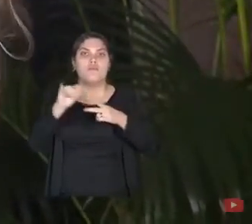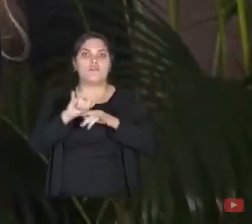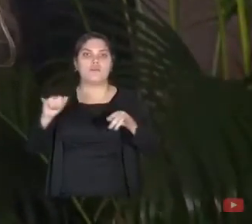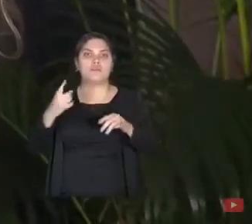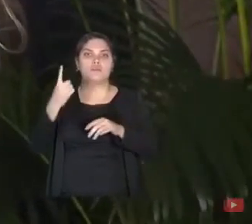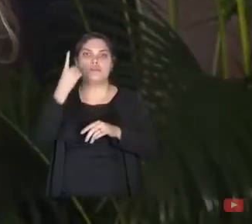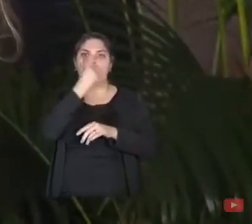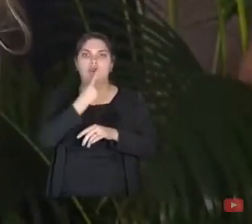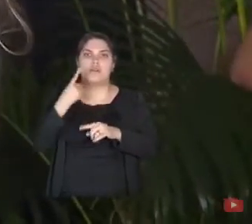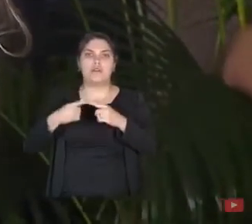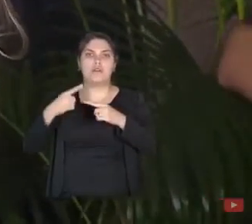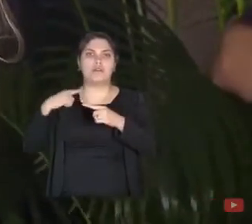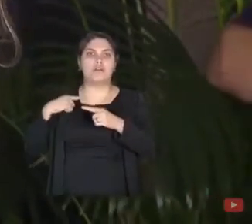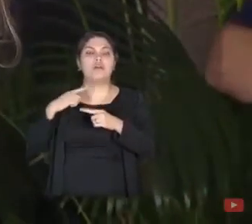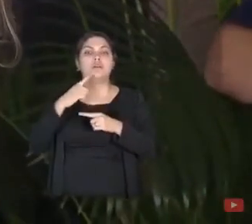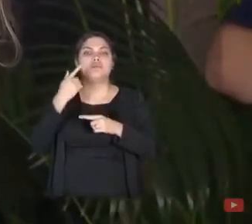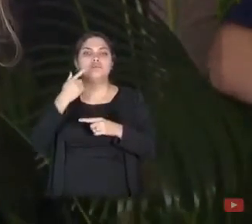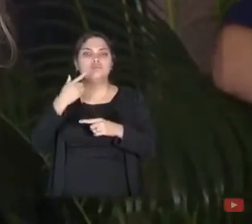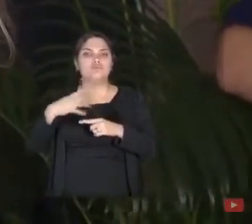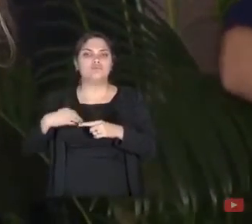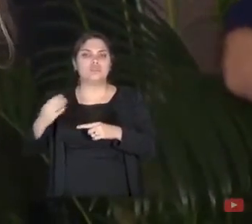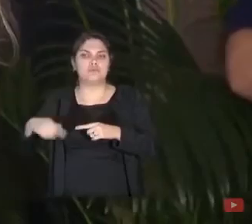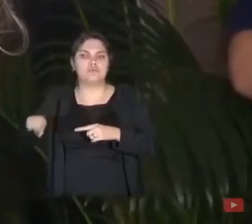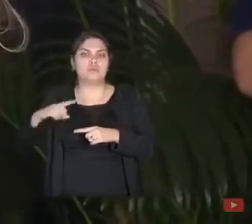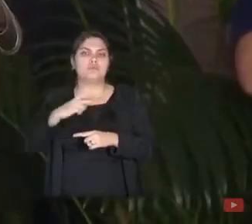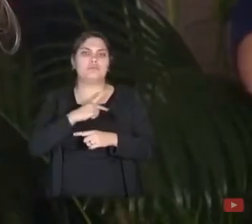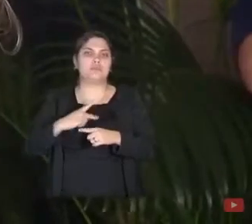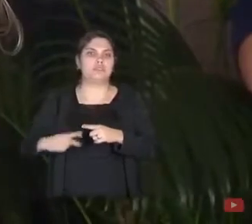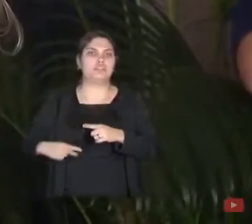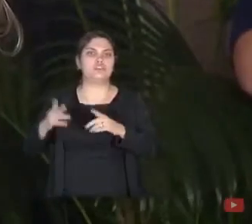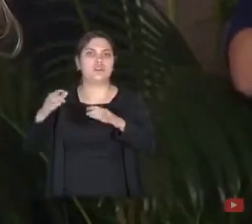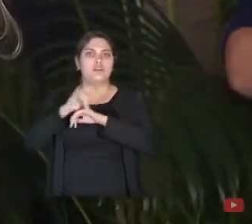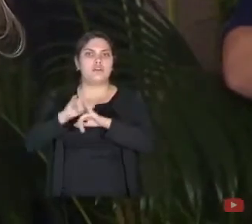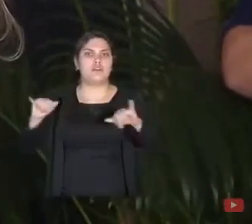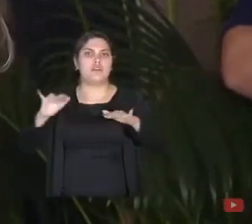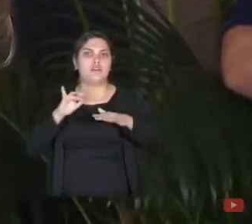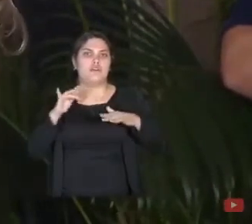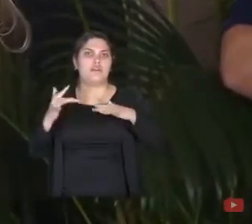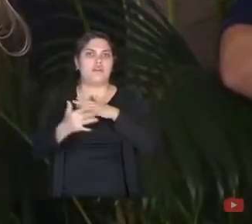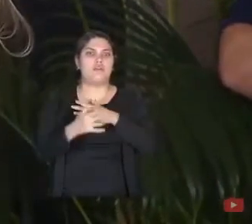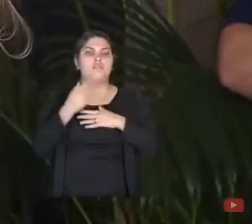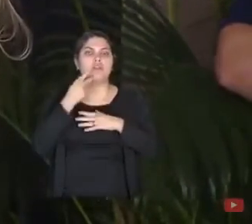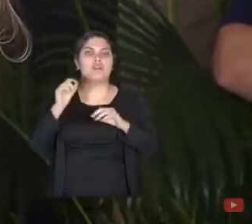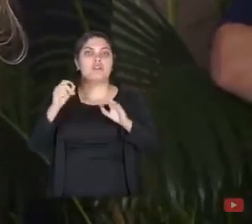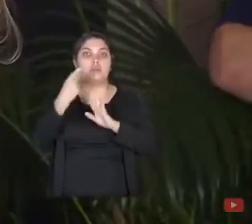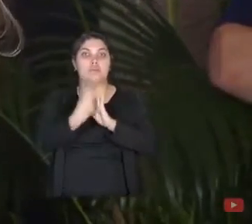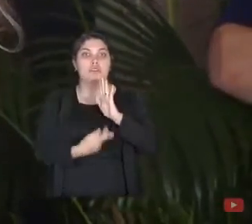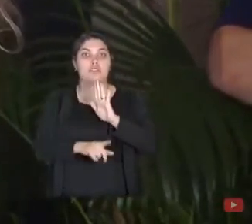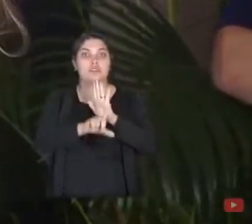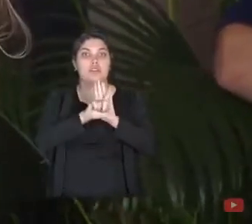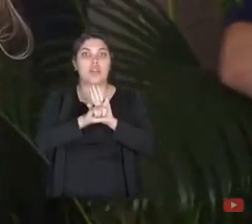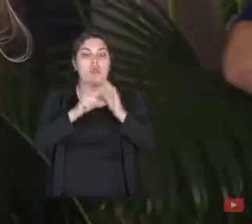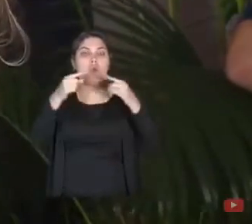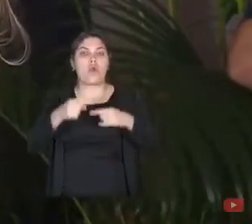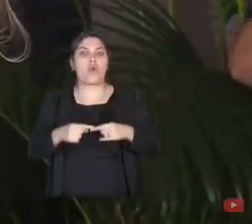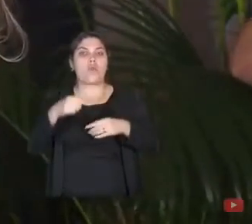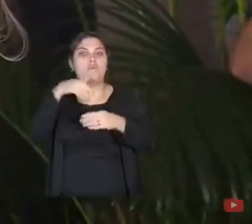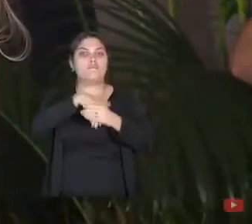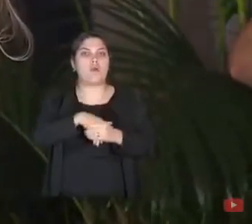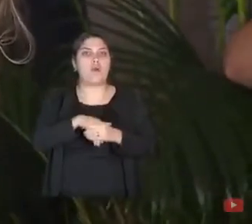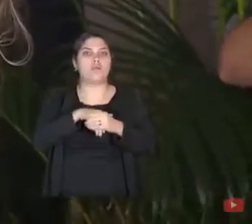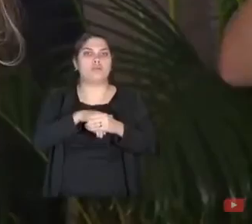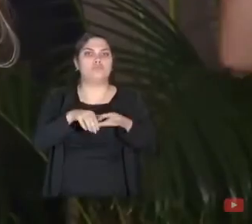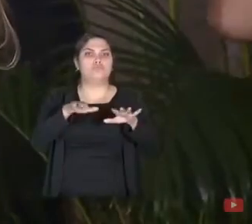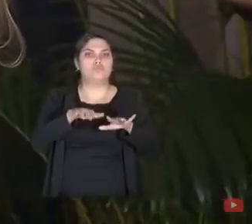hora, um dos filhos do presidente da República já foi para a rede social para dizer que tem um projeto de lei contra o voto digital,